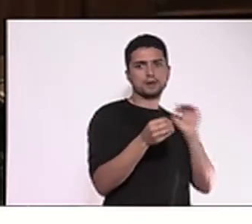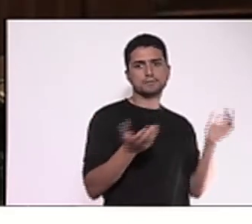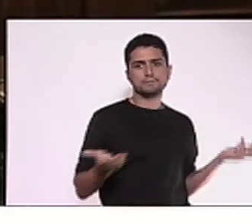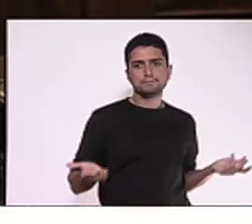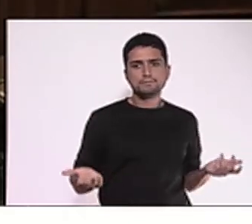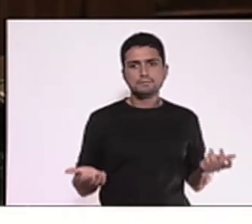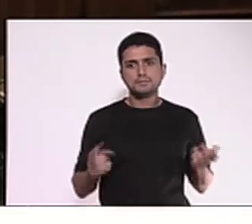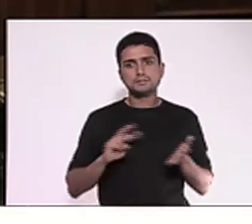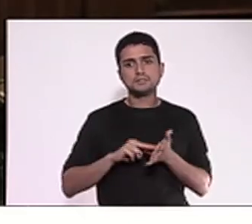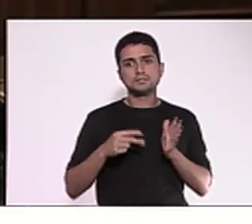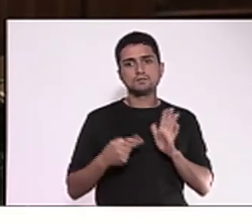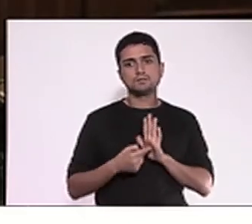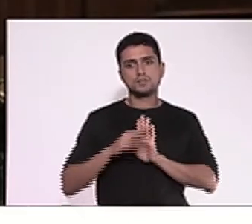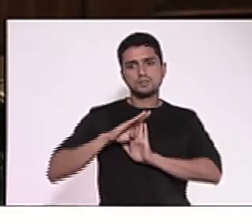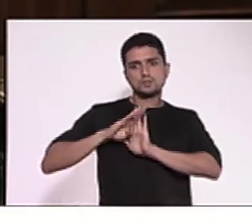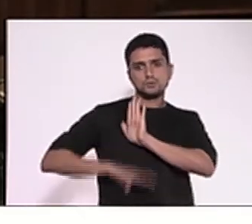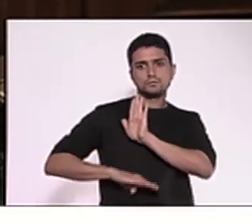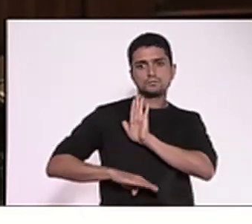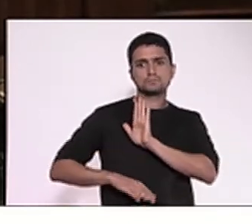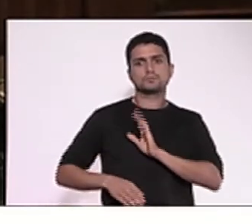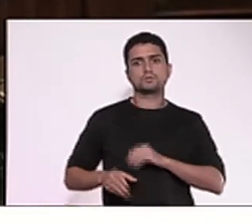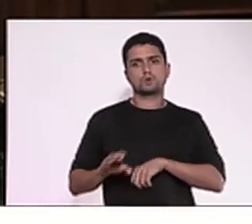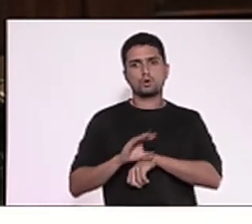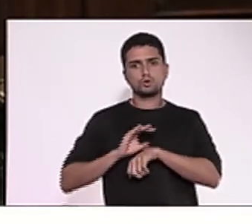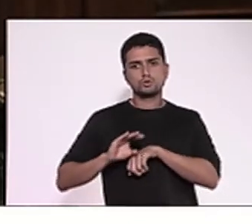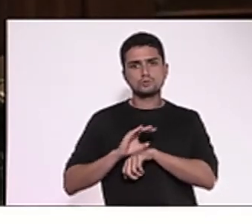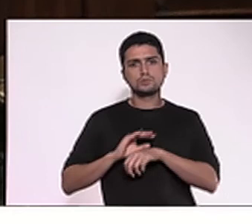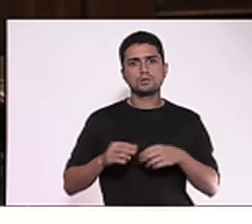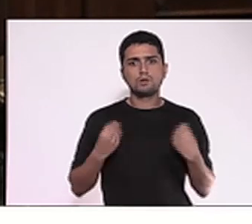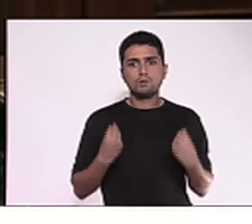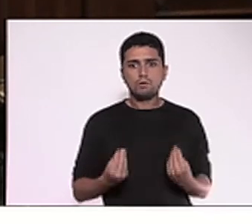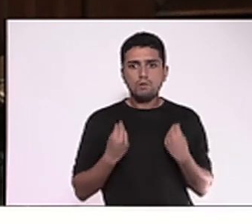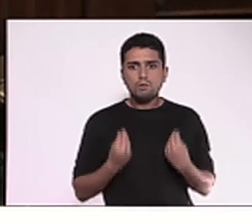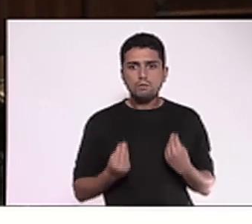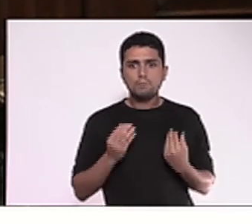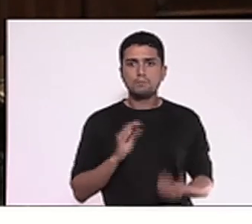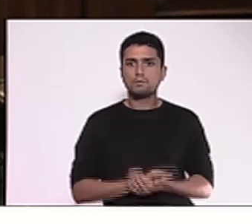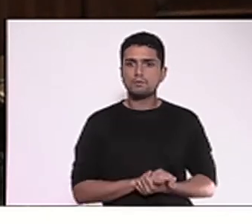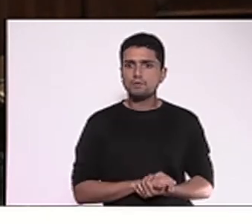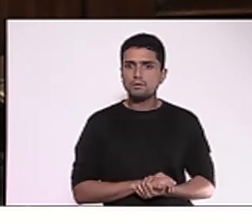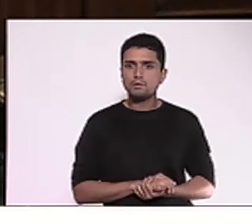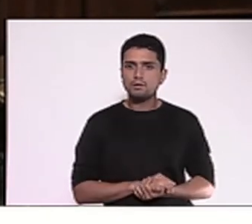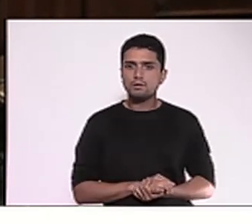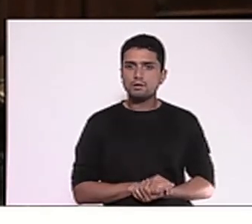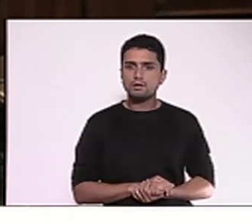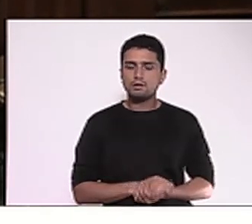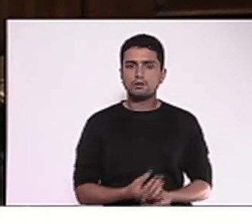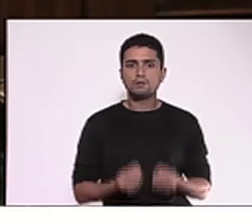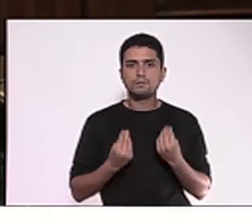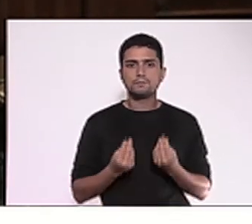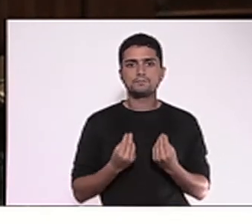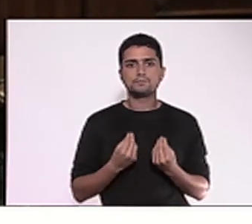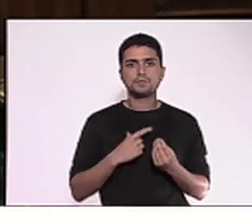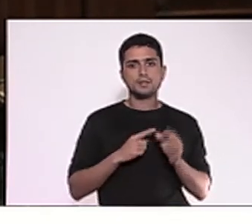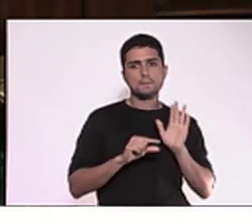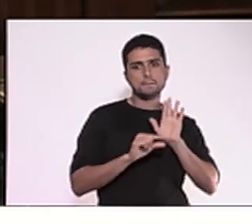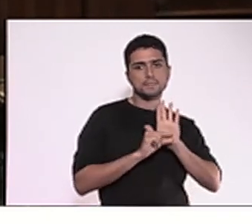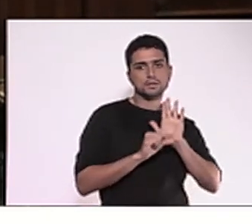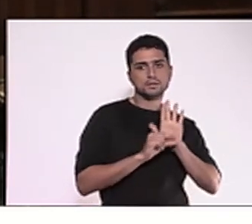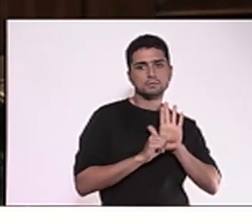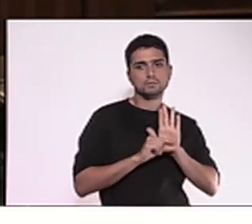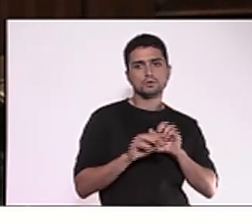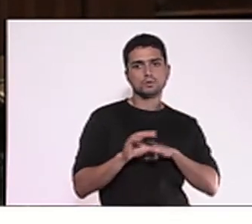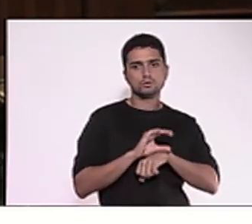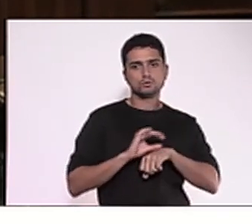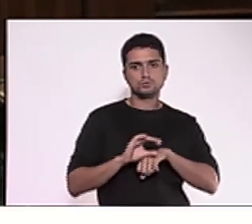dos mínimos constitucionais. Olha que descalabro vai ser se uma tese dessa passar. Se com os mínimos constitucionais